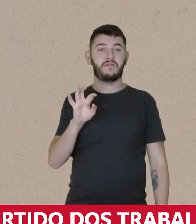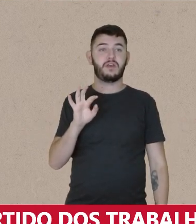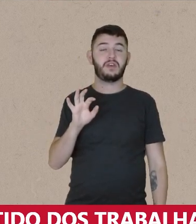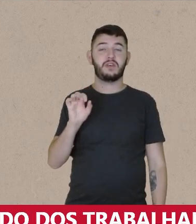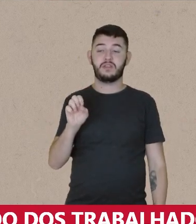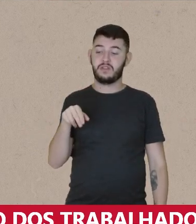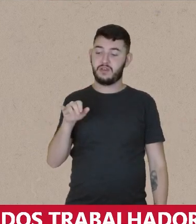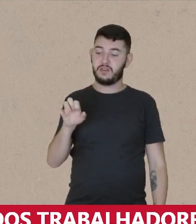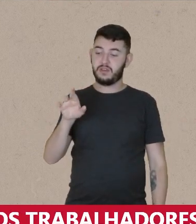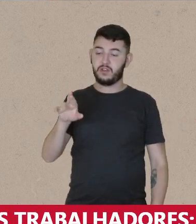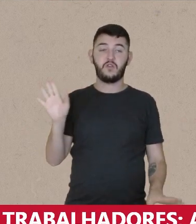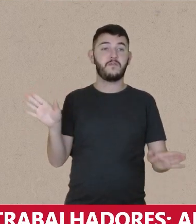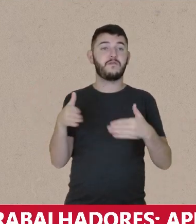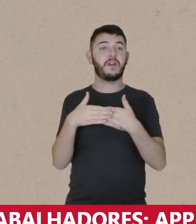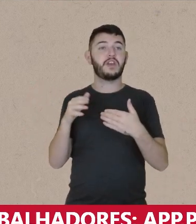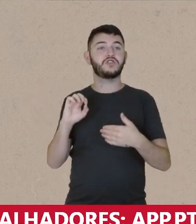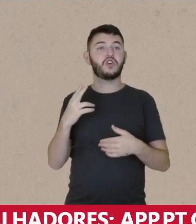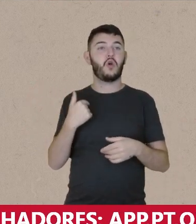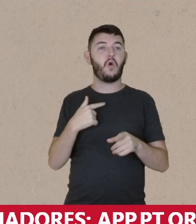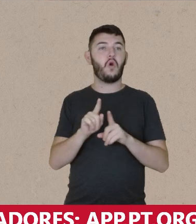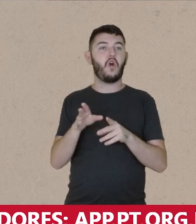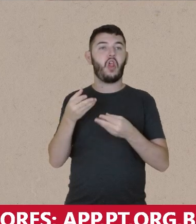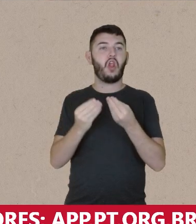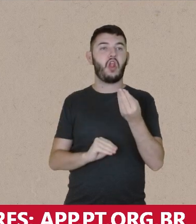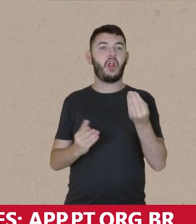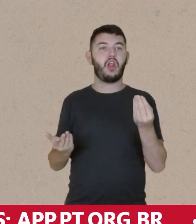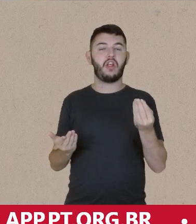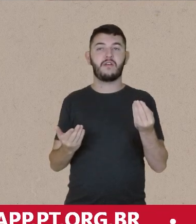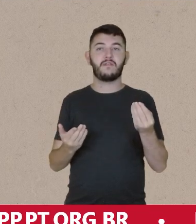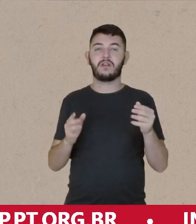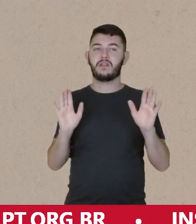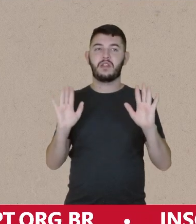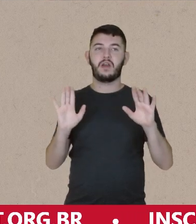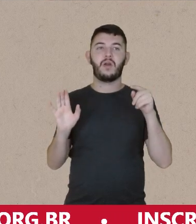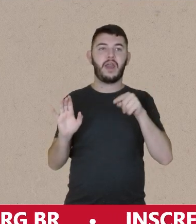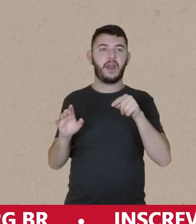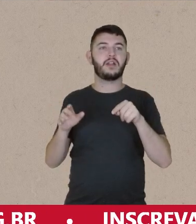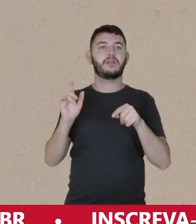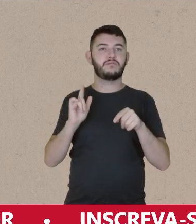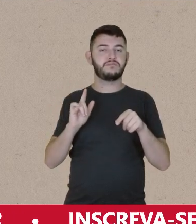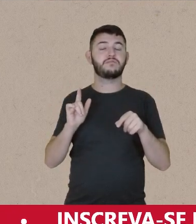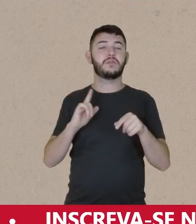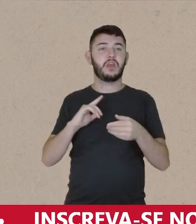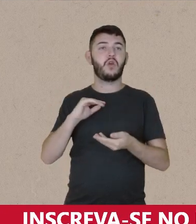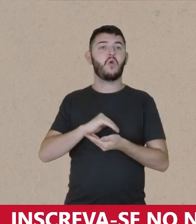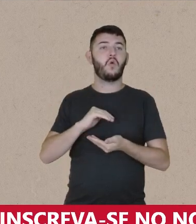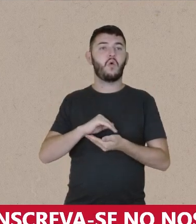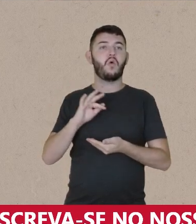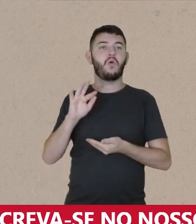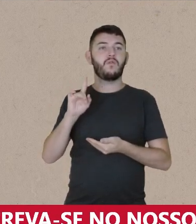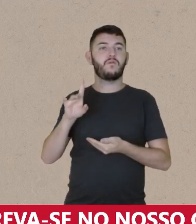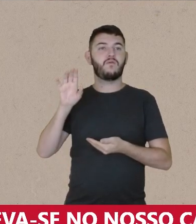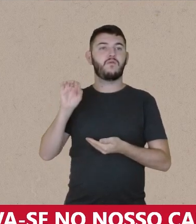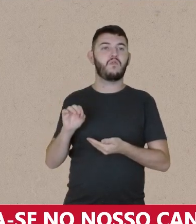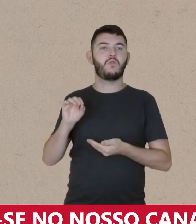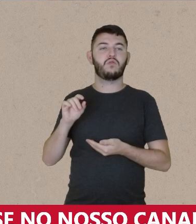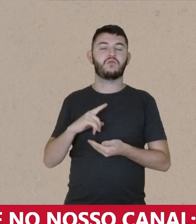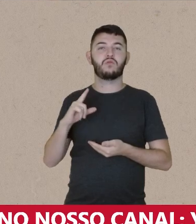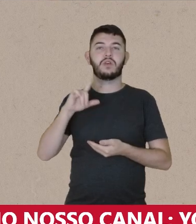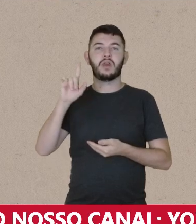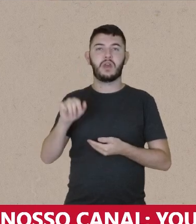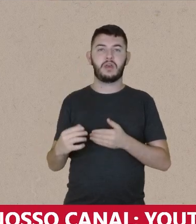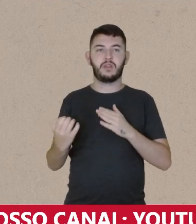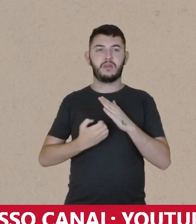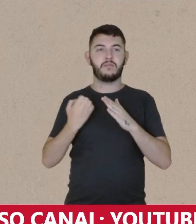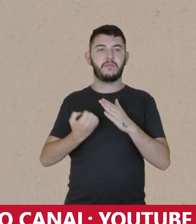ou não tem esse risco, a Prevent ela é superavitária. Existe um fundo que cada operadora tem